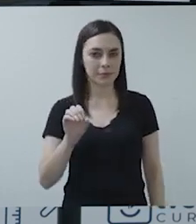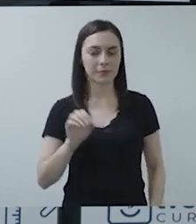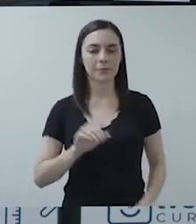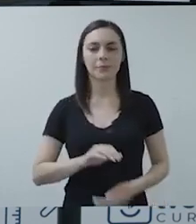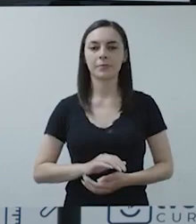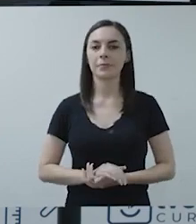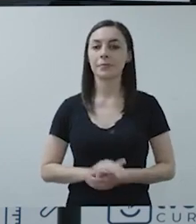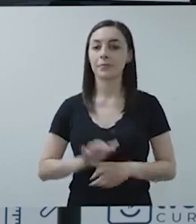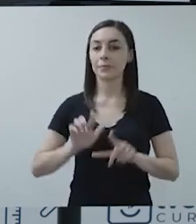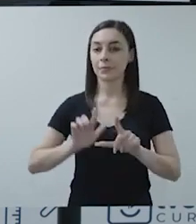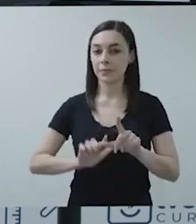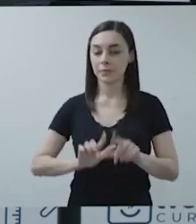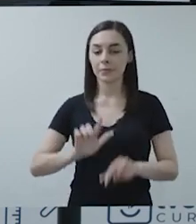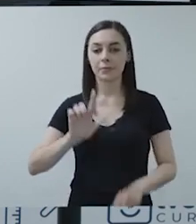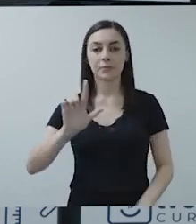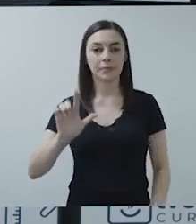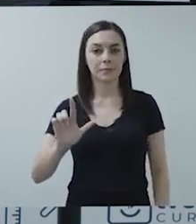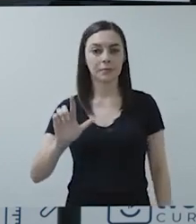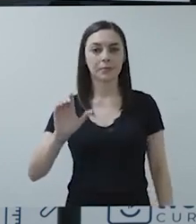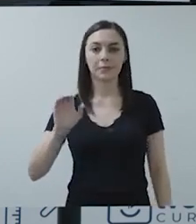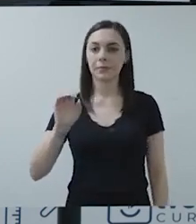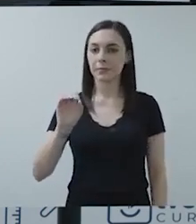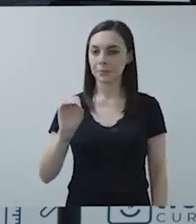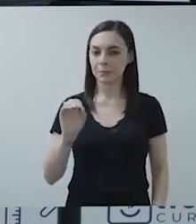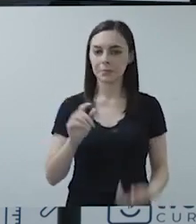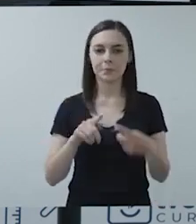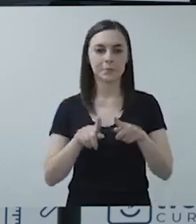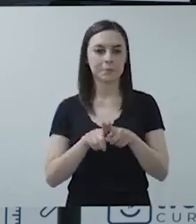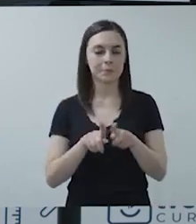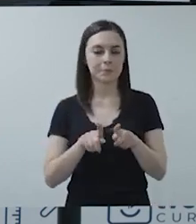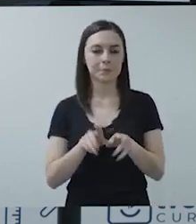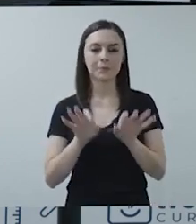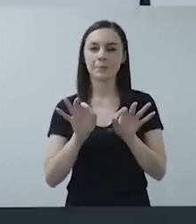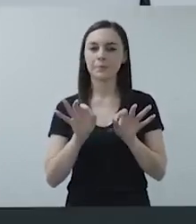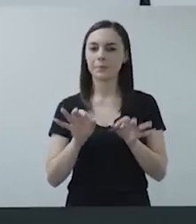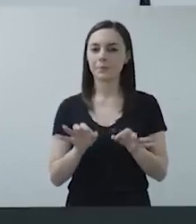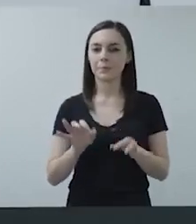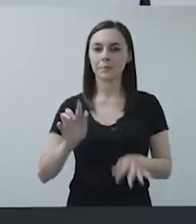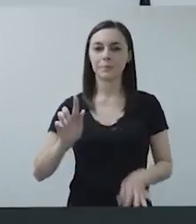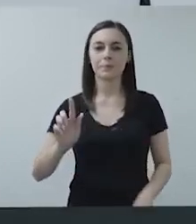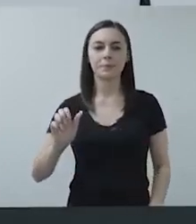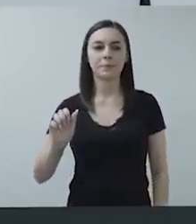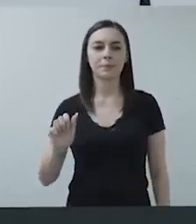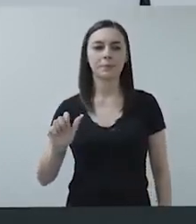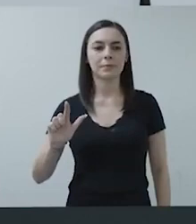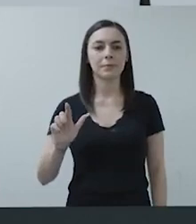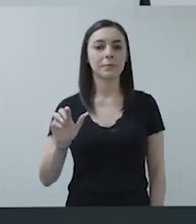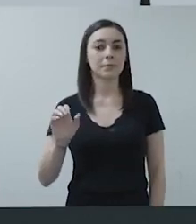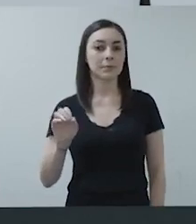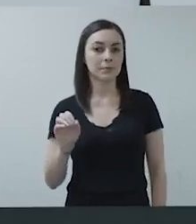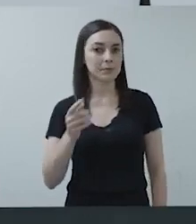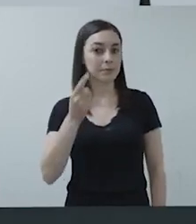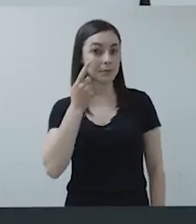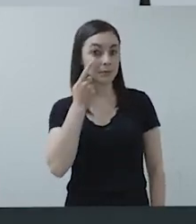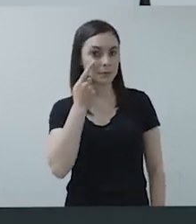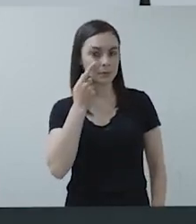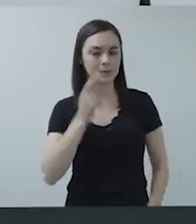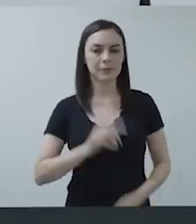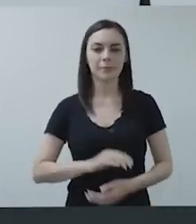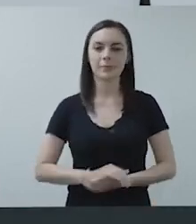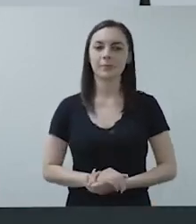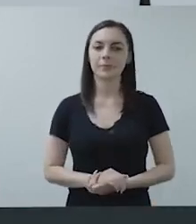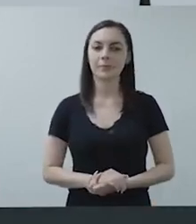O L e o. Muito bem. Galo. Vamos ver?